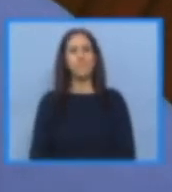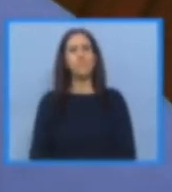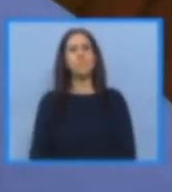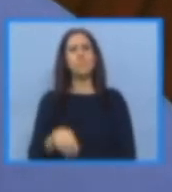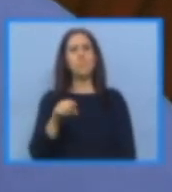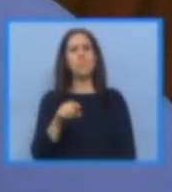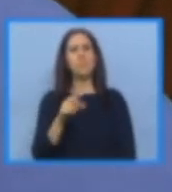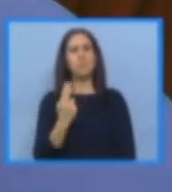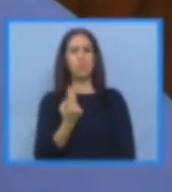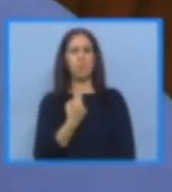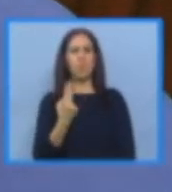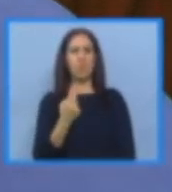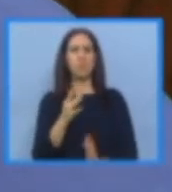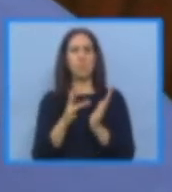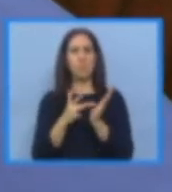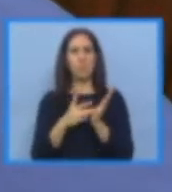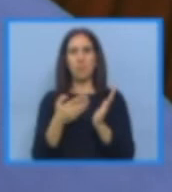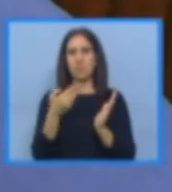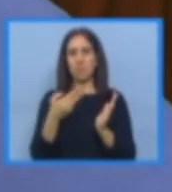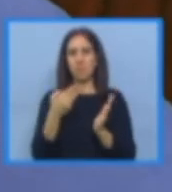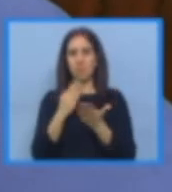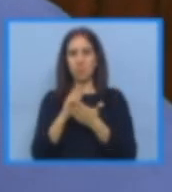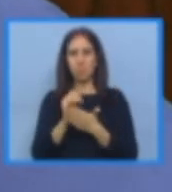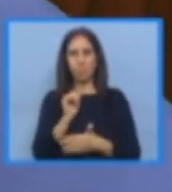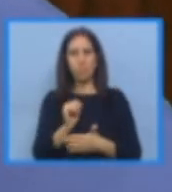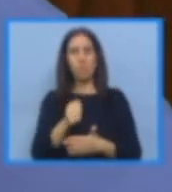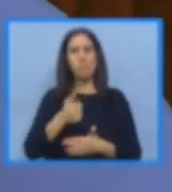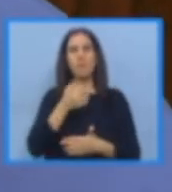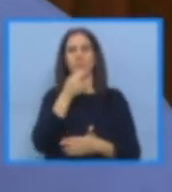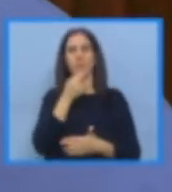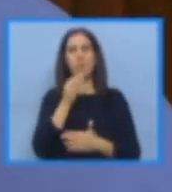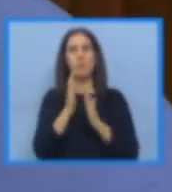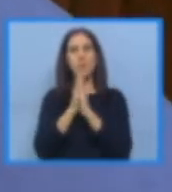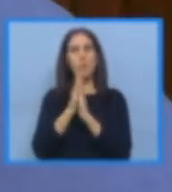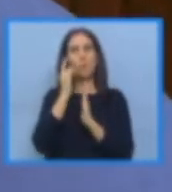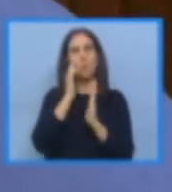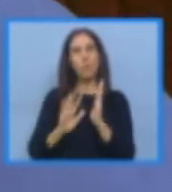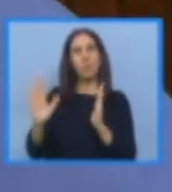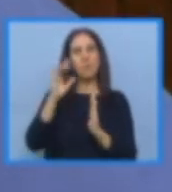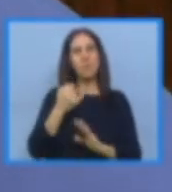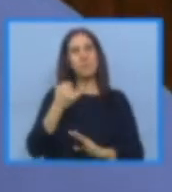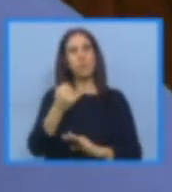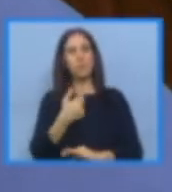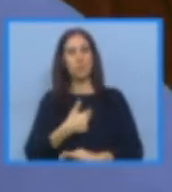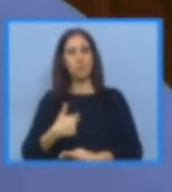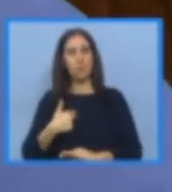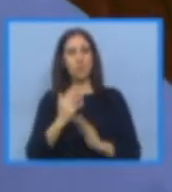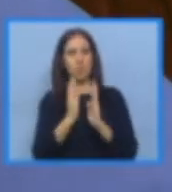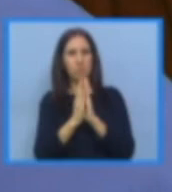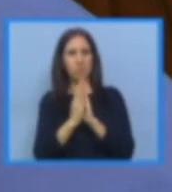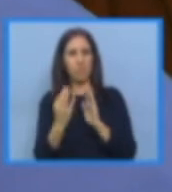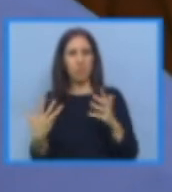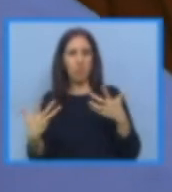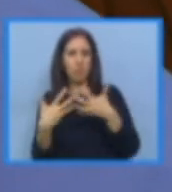Nesta unidade do manual do 7º ano, fala-se primeiro das religiões orientais e depois das religiões cristãs. Sim. Há, de facto, esta integração